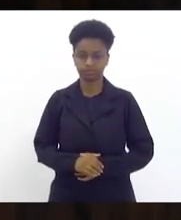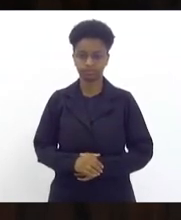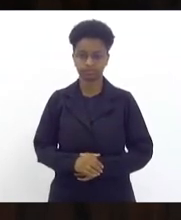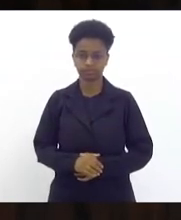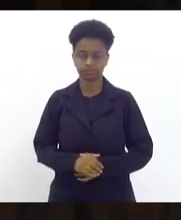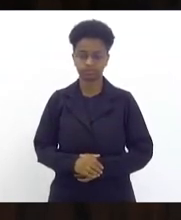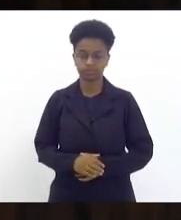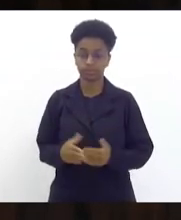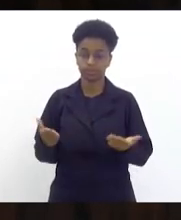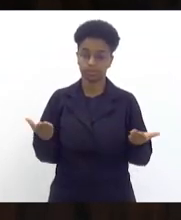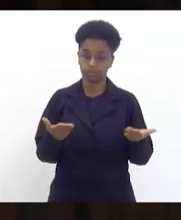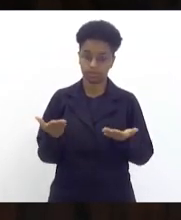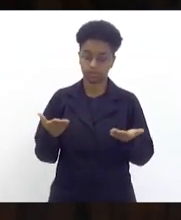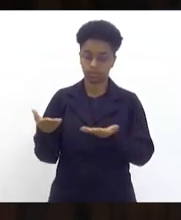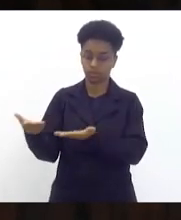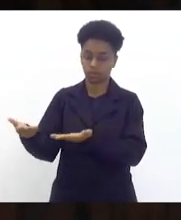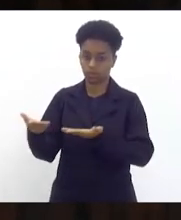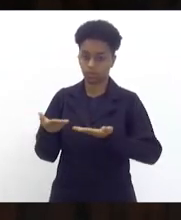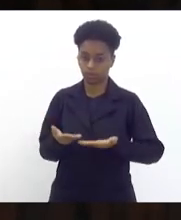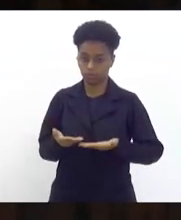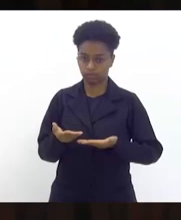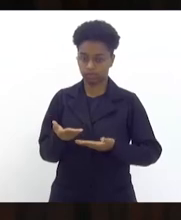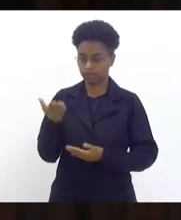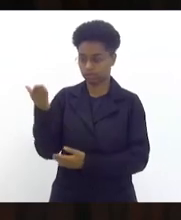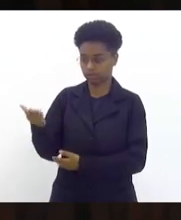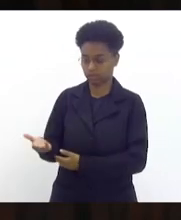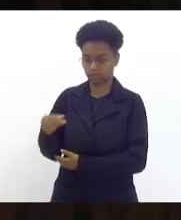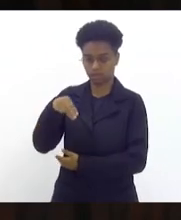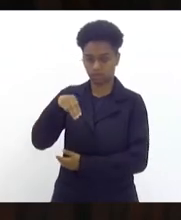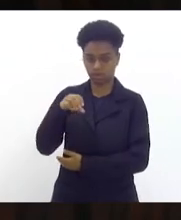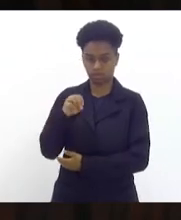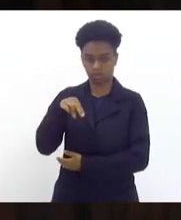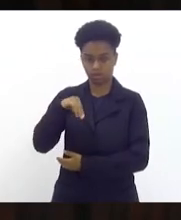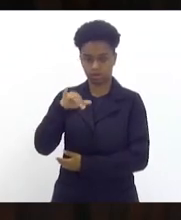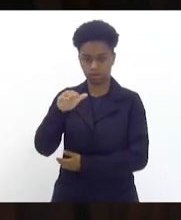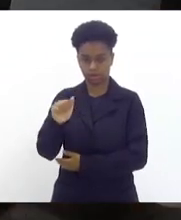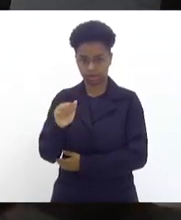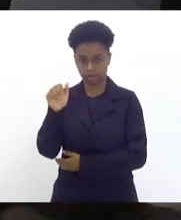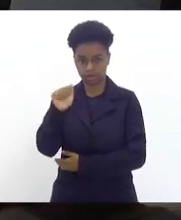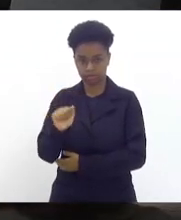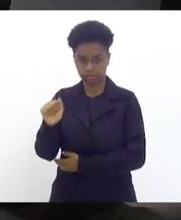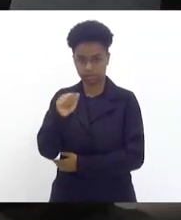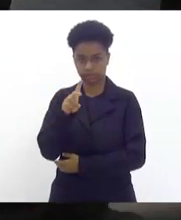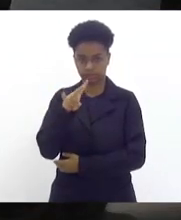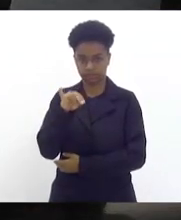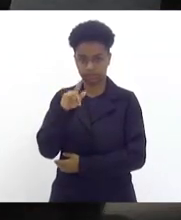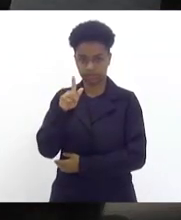passa a palavra então para a senhora Mônica da associação viga